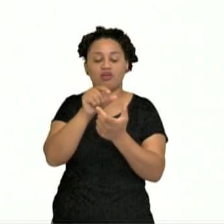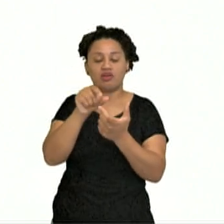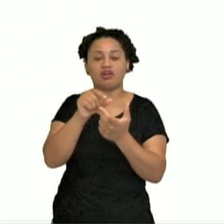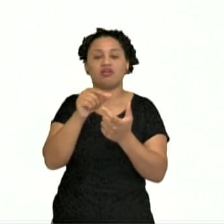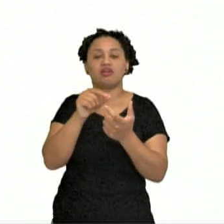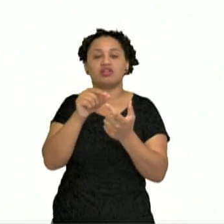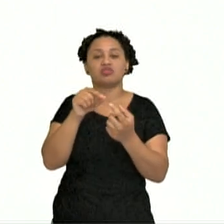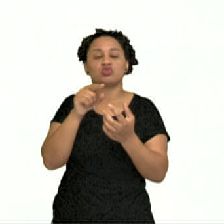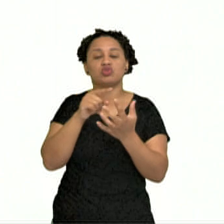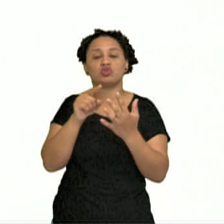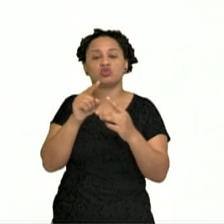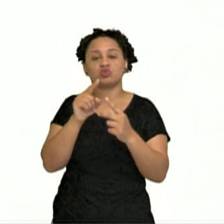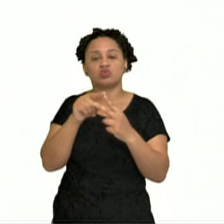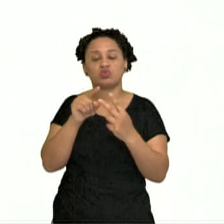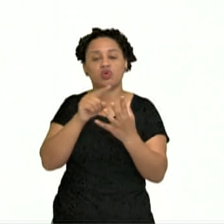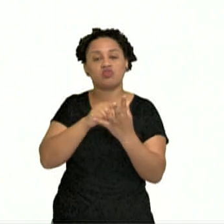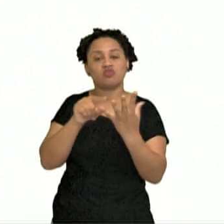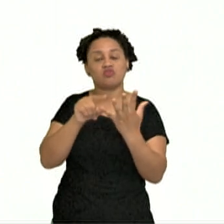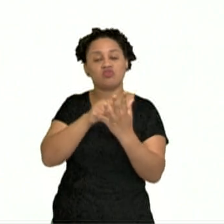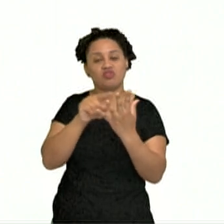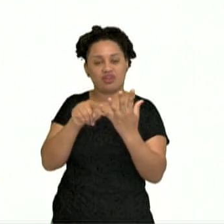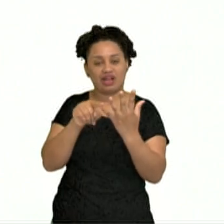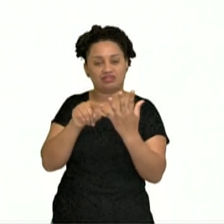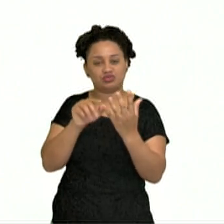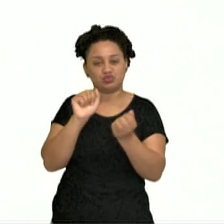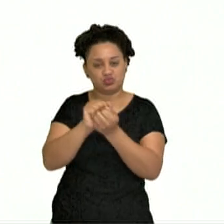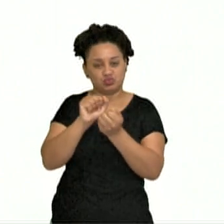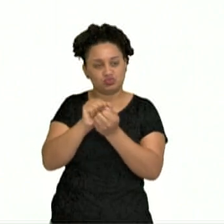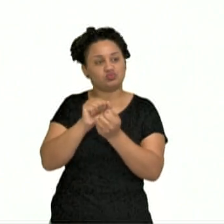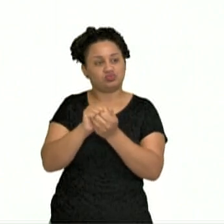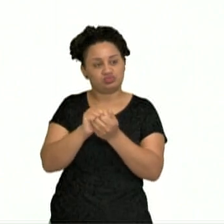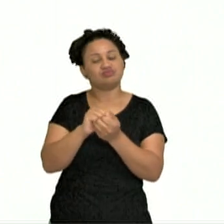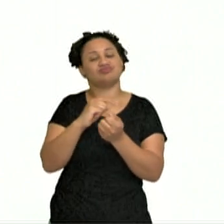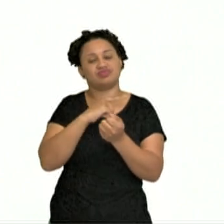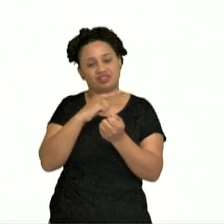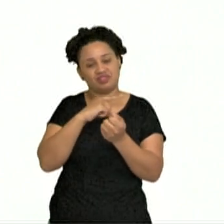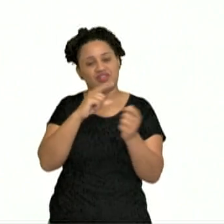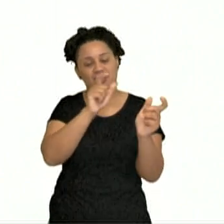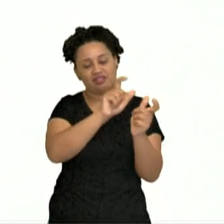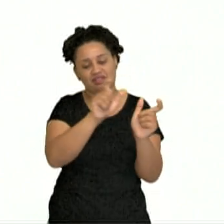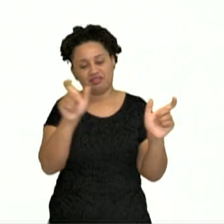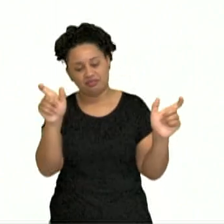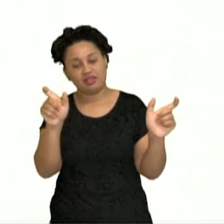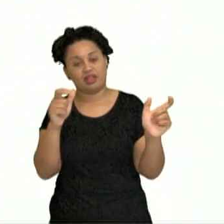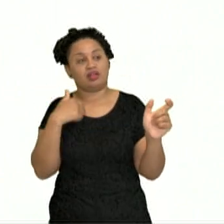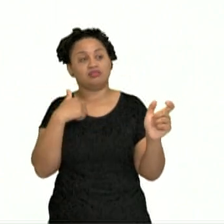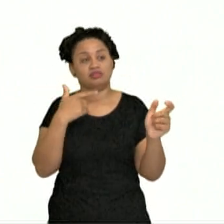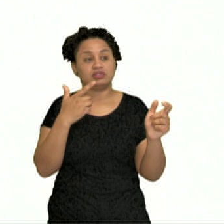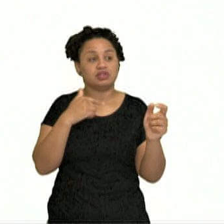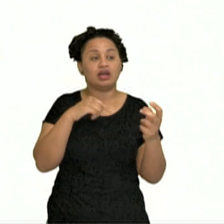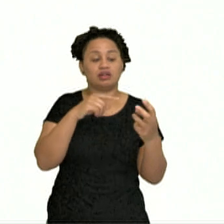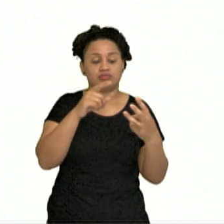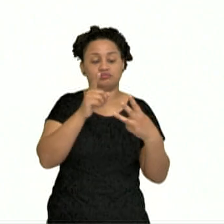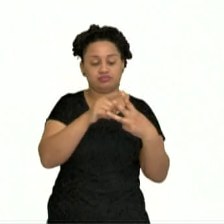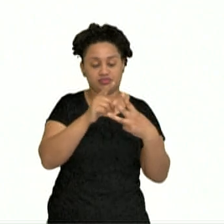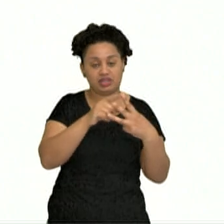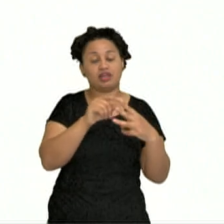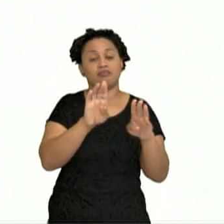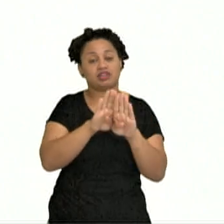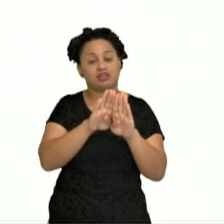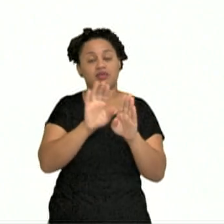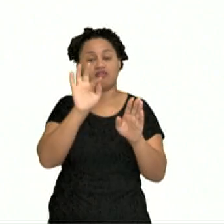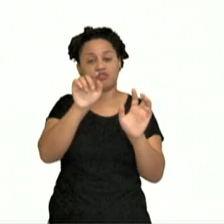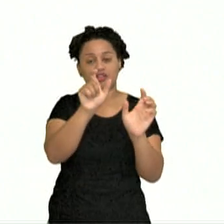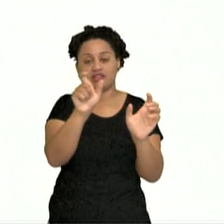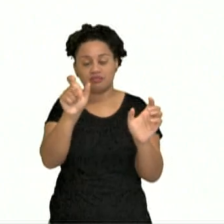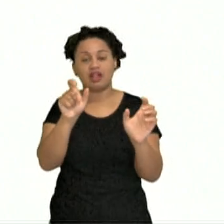sílaba? Eu chamo ela de ditongo? Então, isso ocorreu. Além de serem paroxítonas, né? Então, elas terminaram em